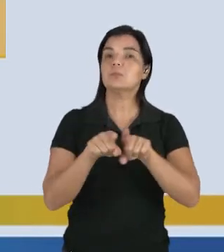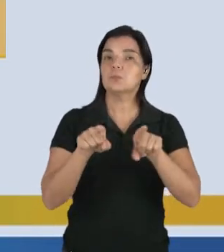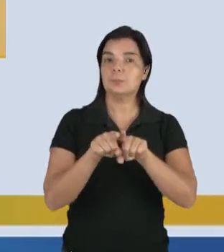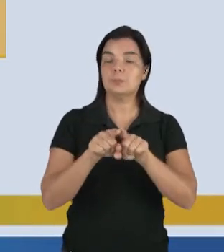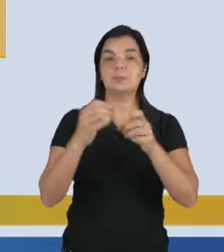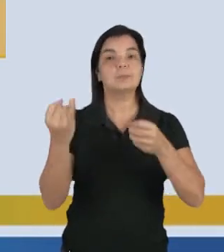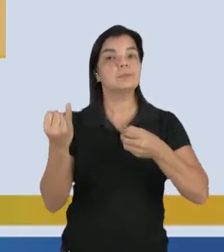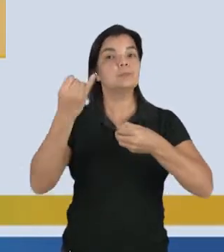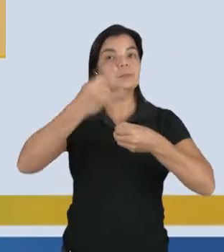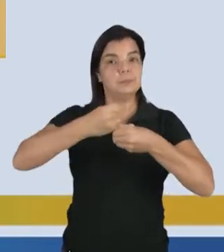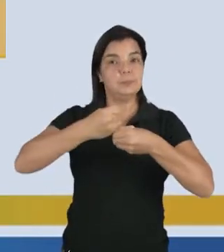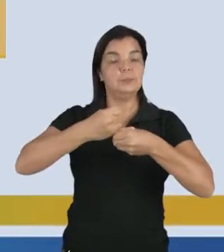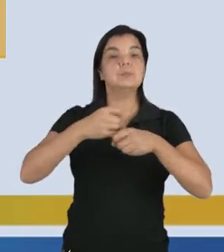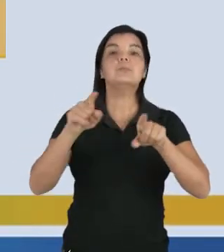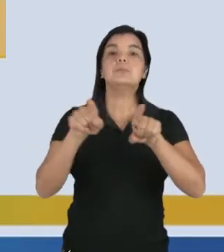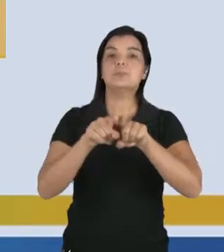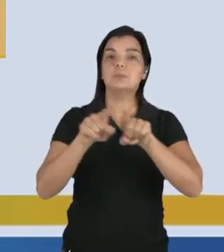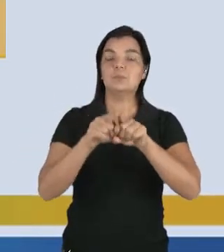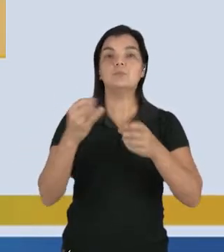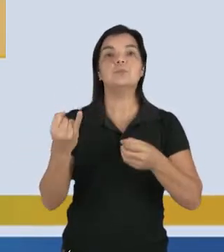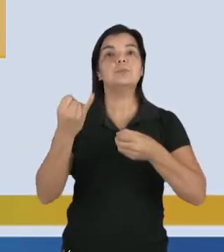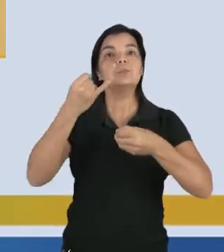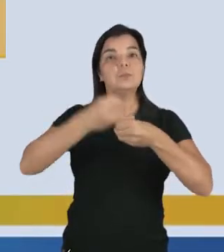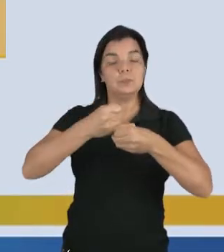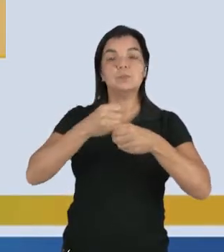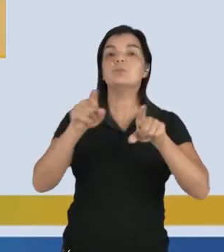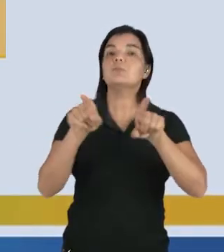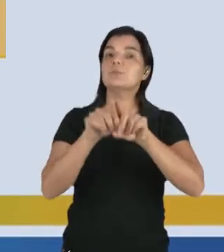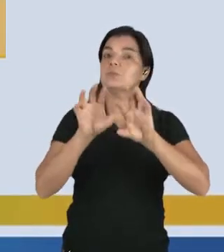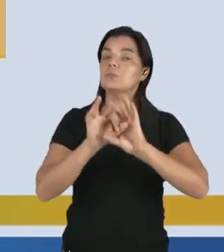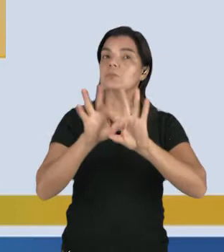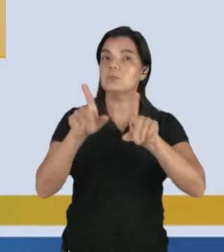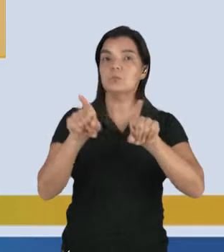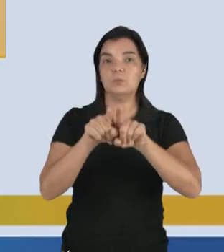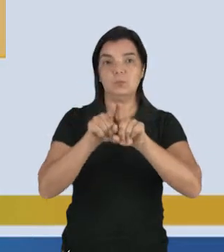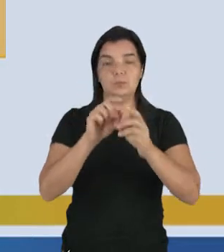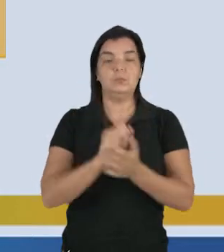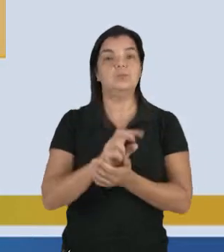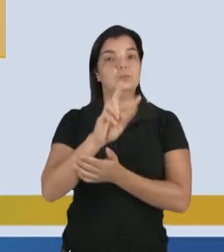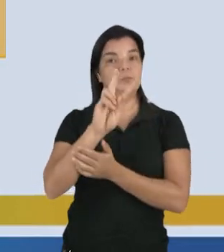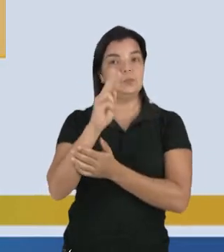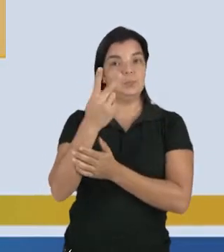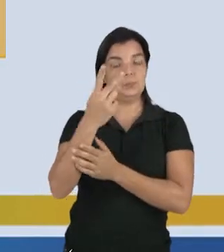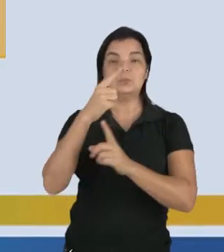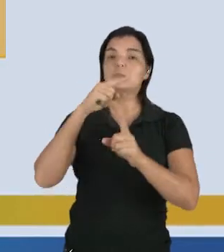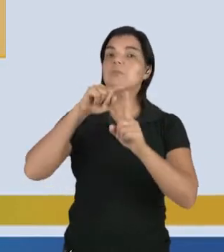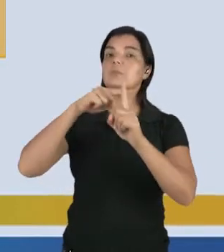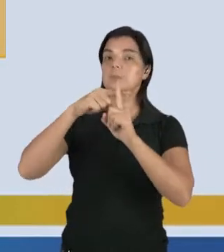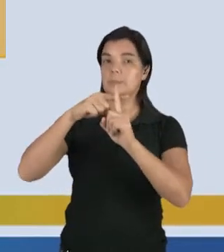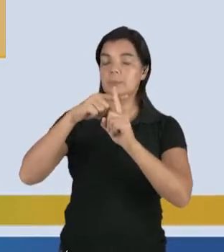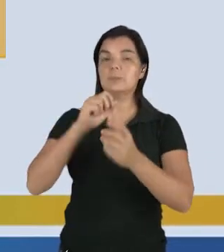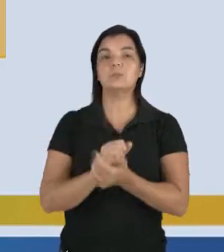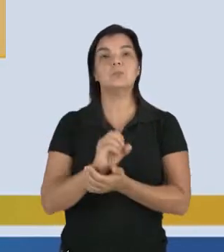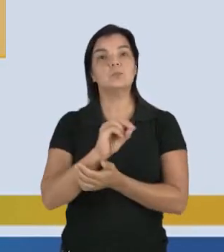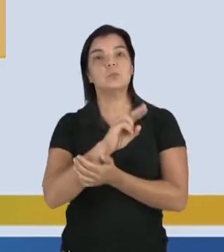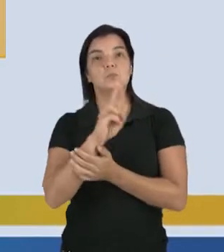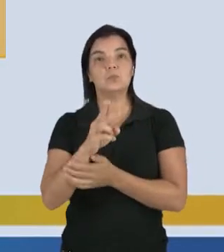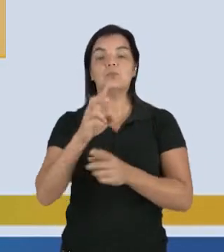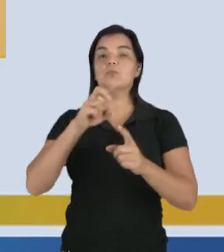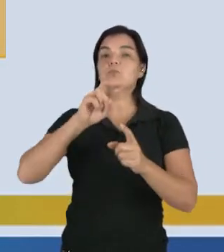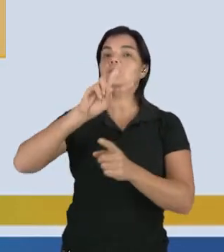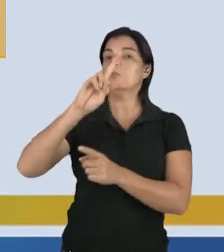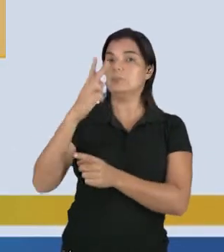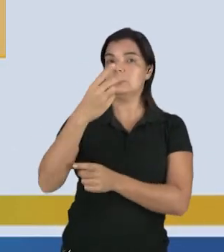sofrem ionização e os íons que eles liberam pode ser ou o hidrogênio H+, ou